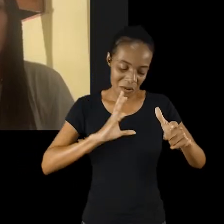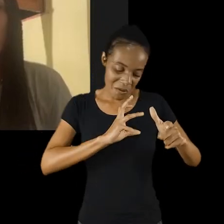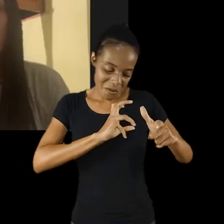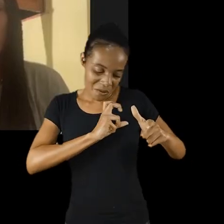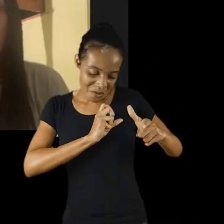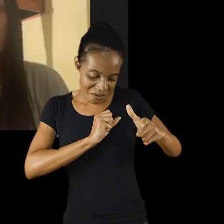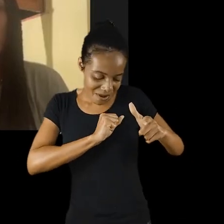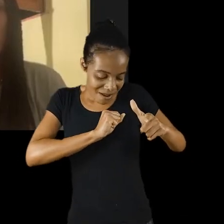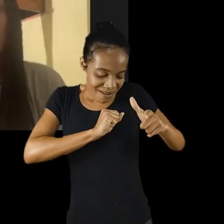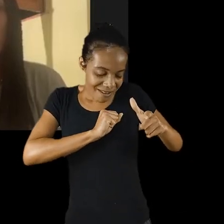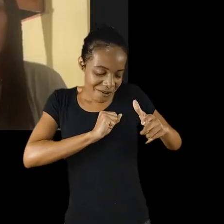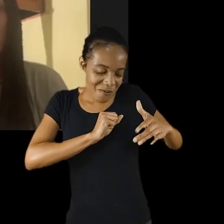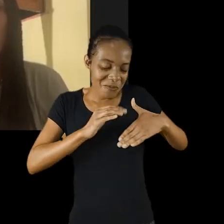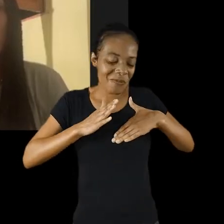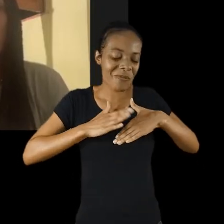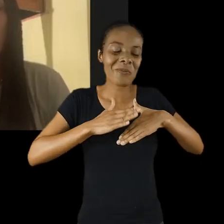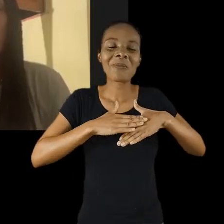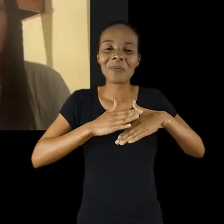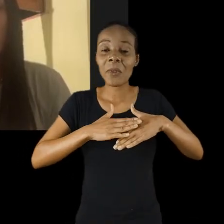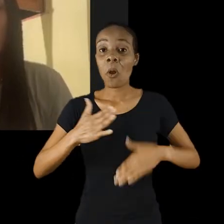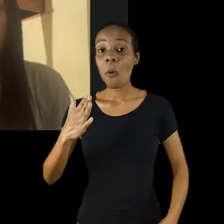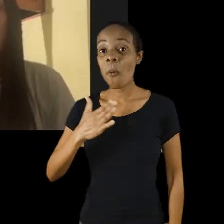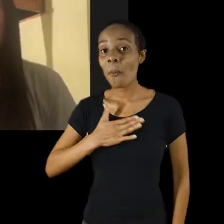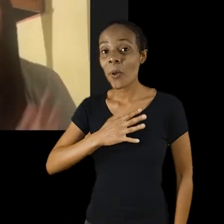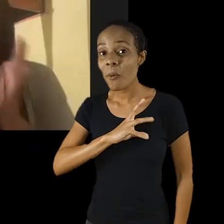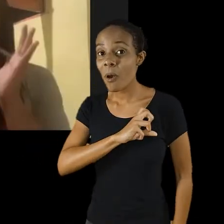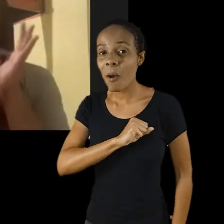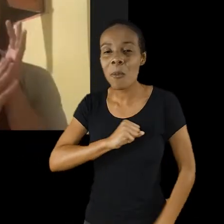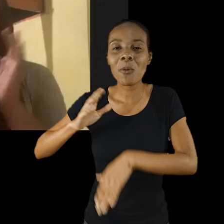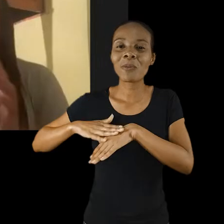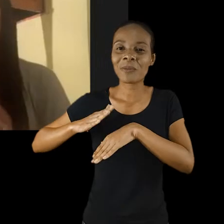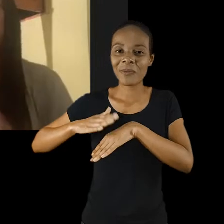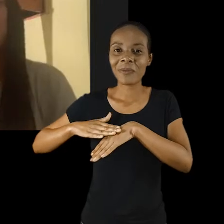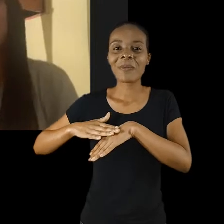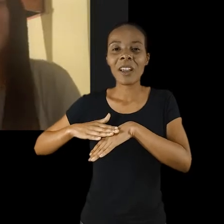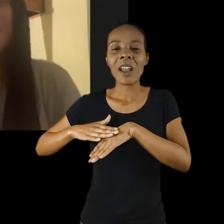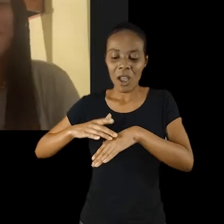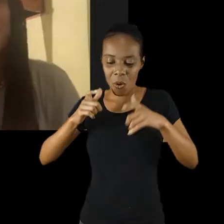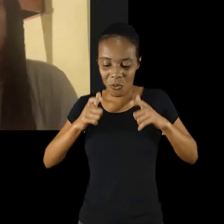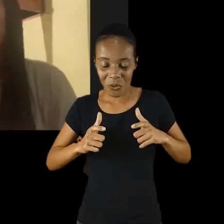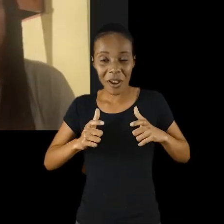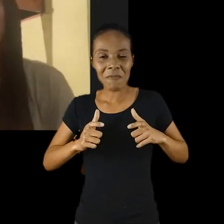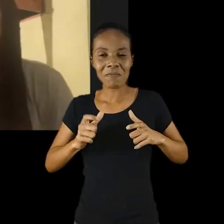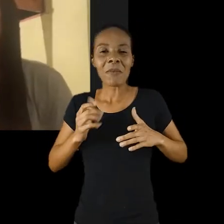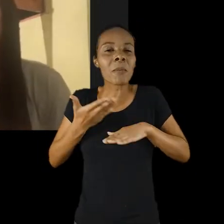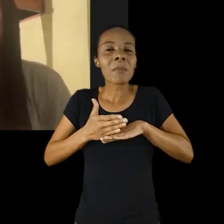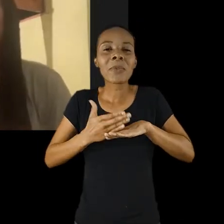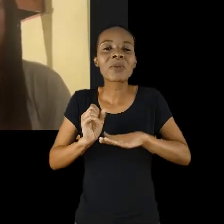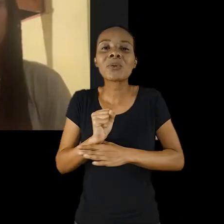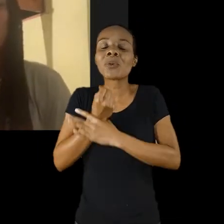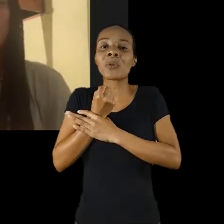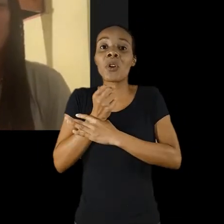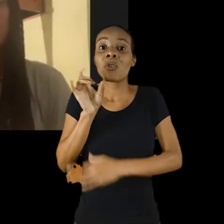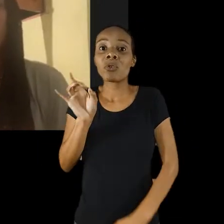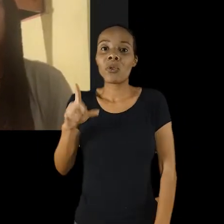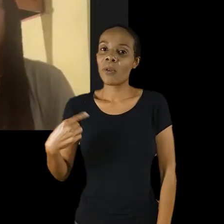amor. Só o nosso próprio amor, eu acredito que é um lugar muito seguro, sabe? Jamais ser amado, porque só a gente sabe das nossas chagas, minha irmã. Só a